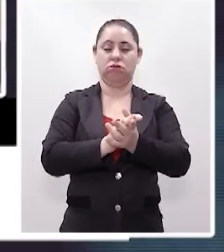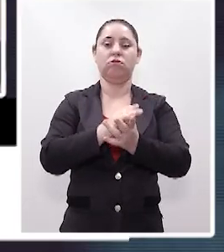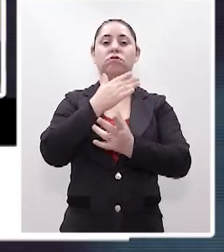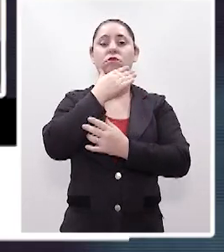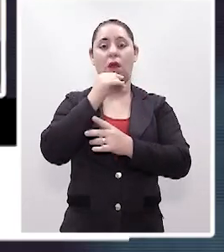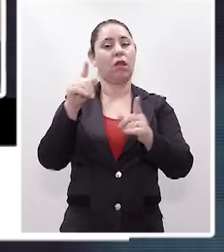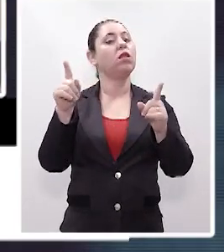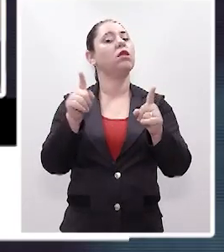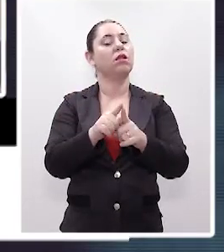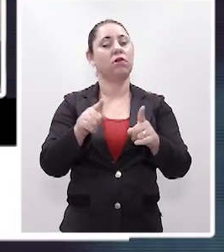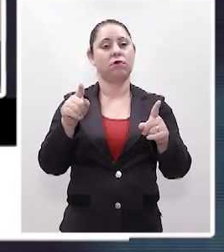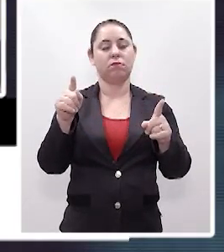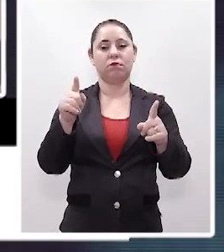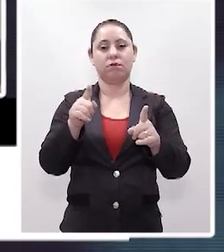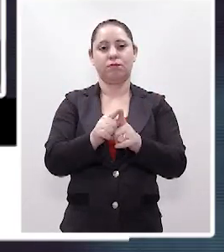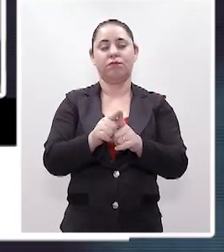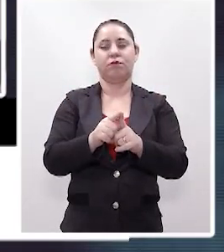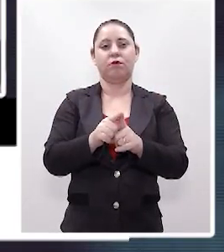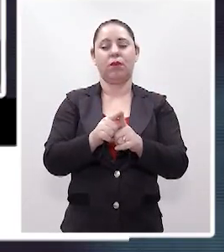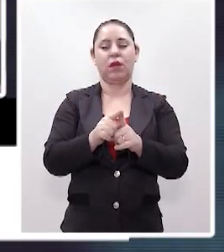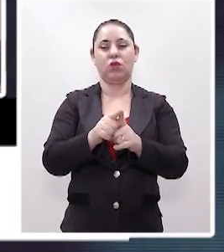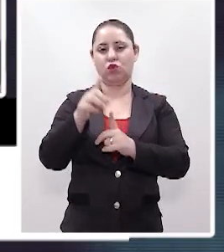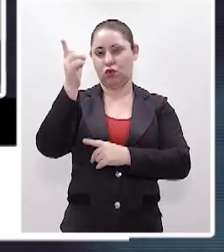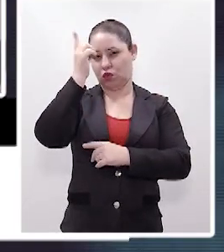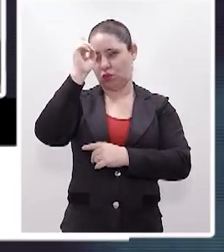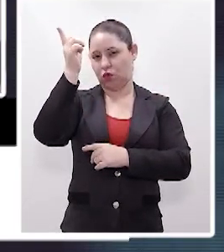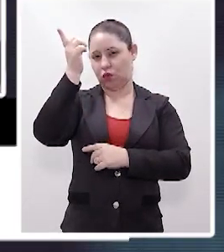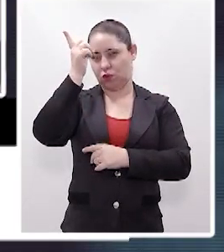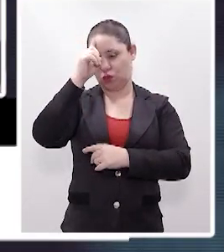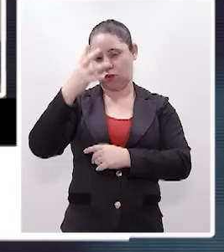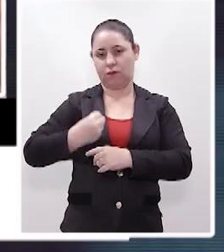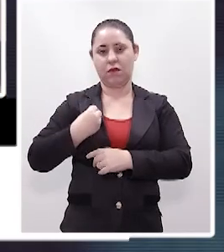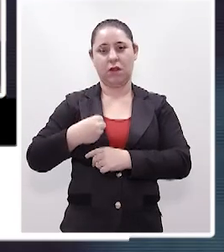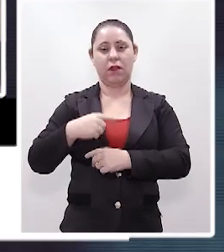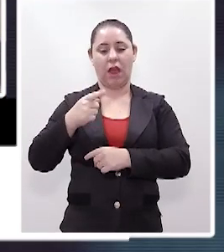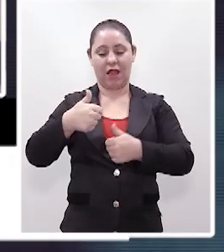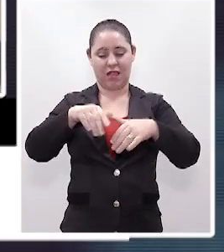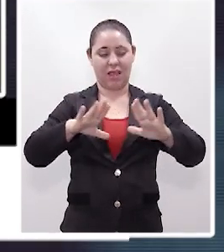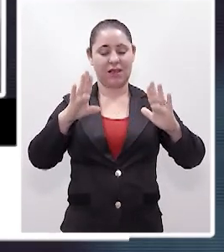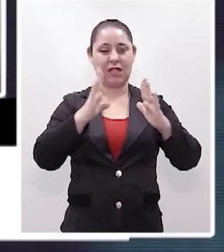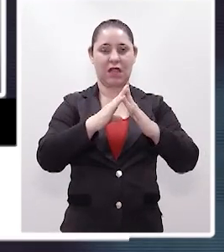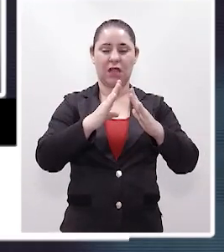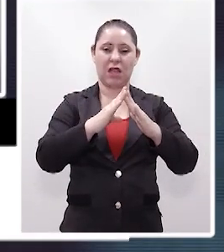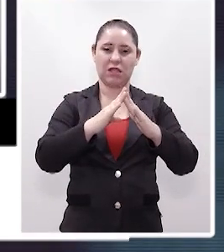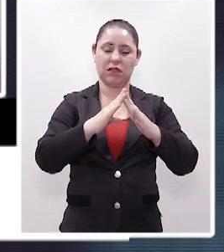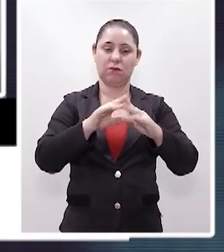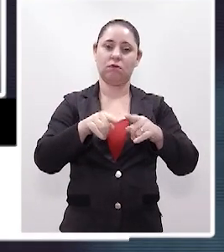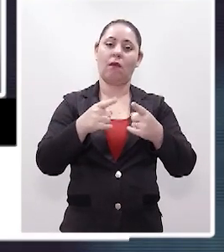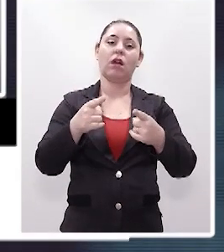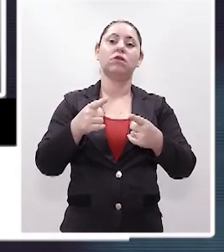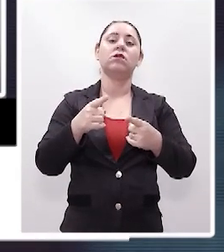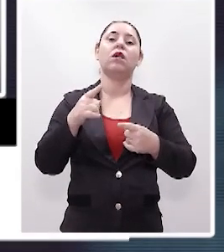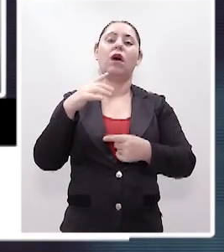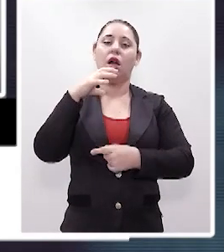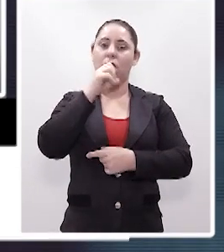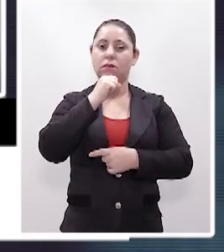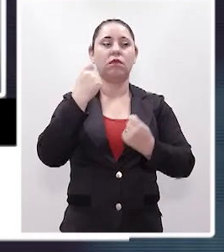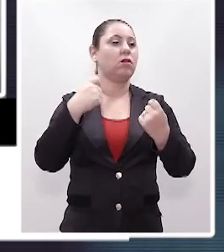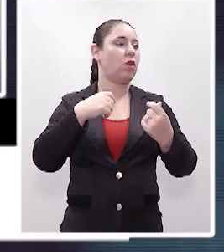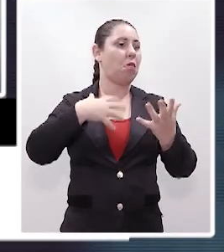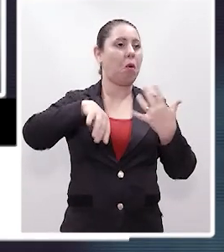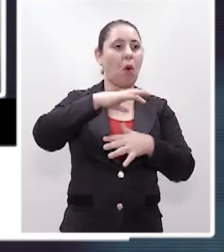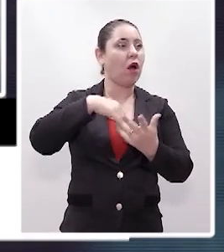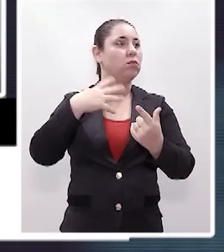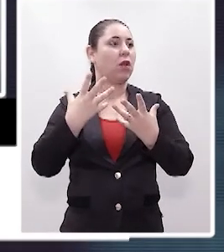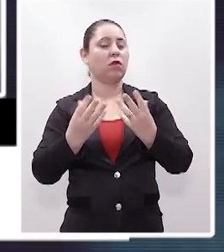esposo. Então, assim, a nossa rotina, por mais que fala, tá em casa, mas é corrida da mesma forma. Aí